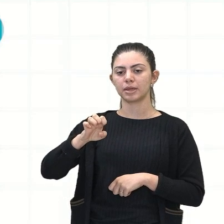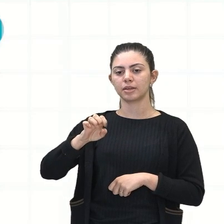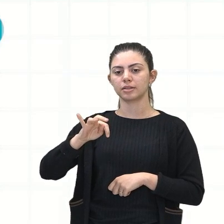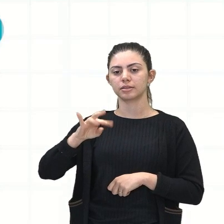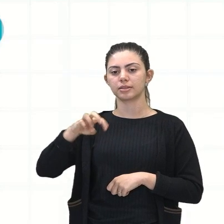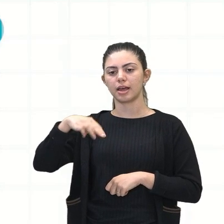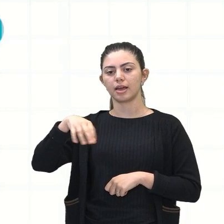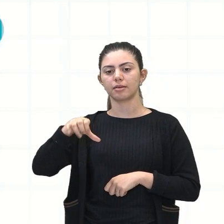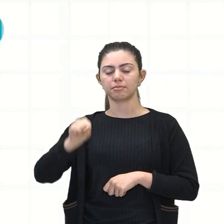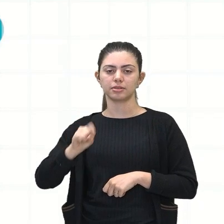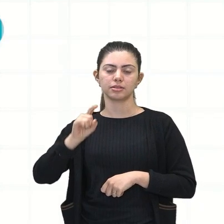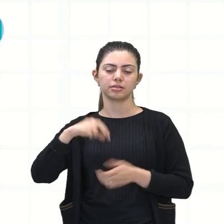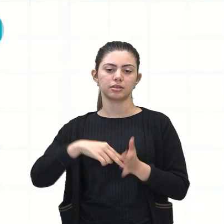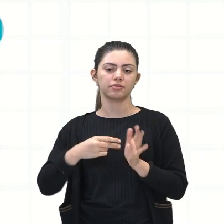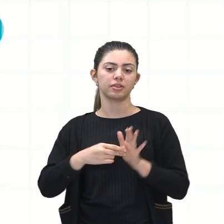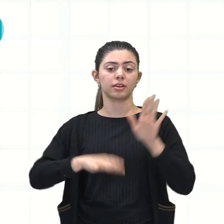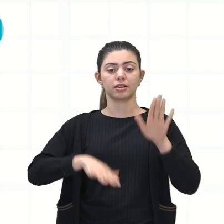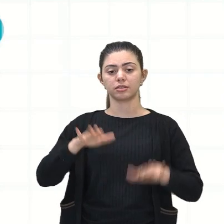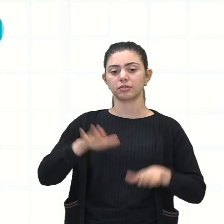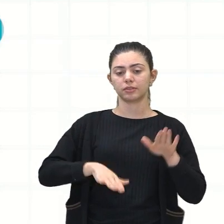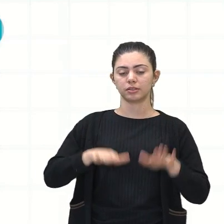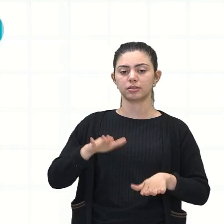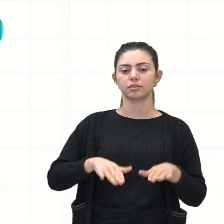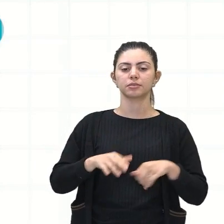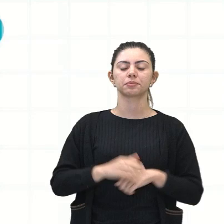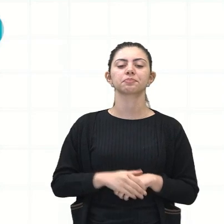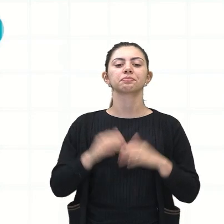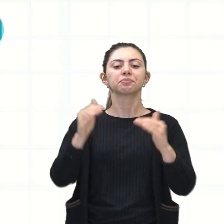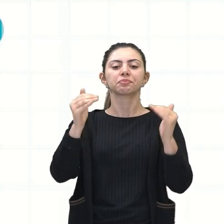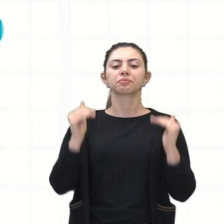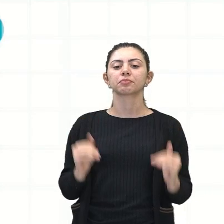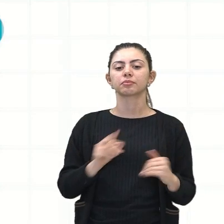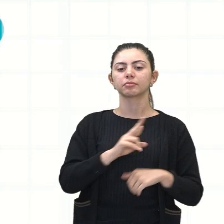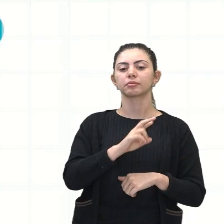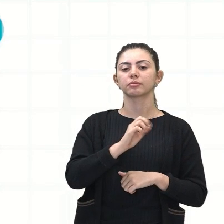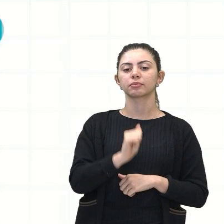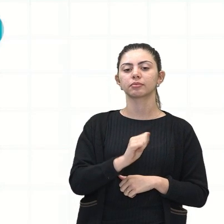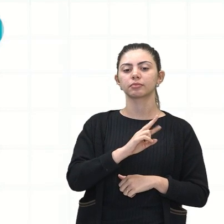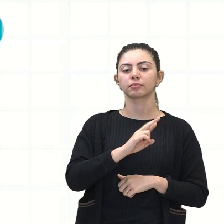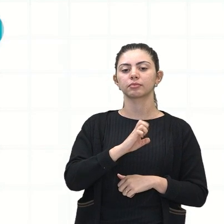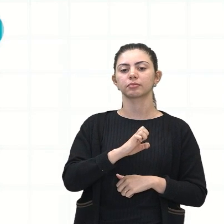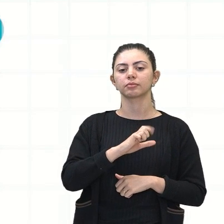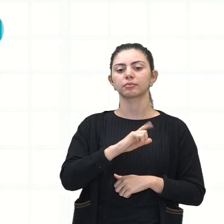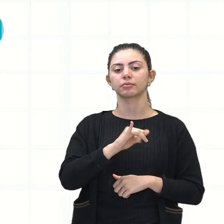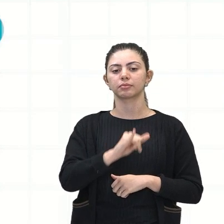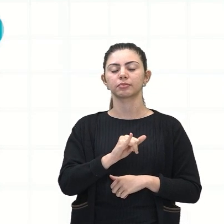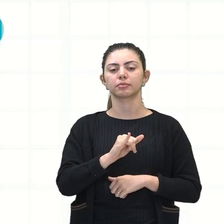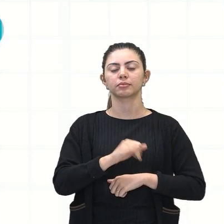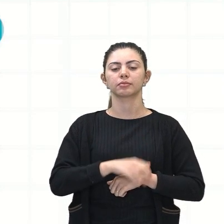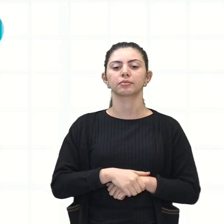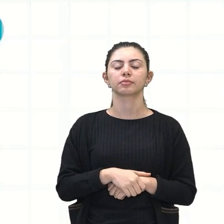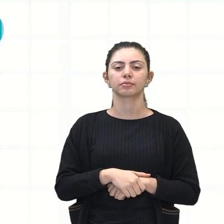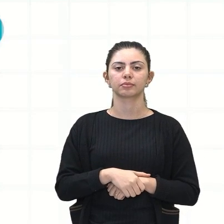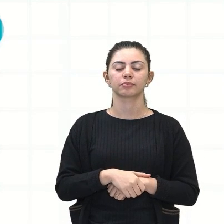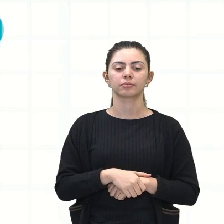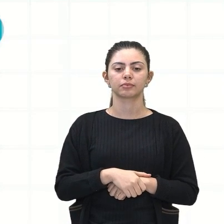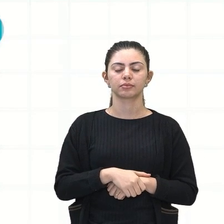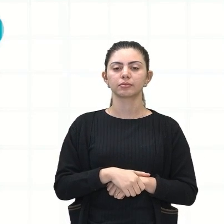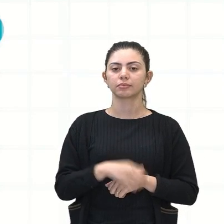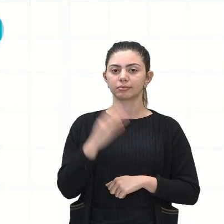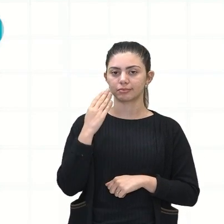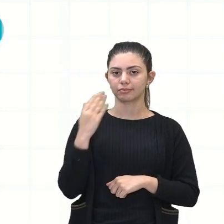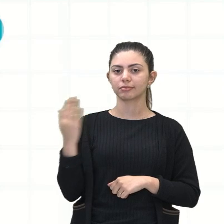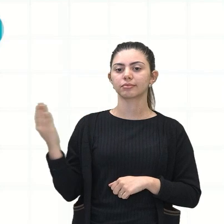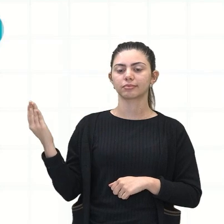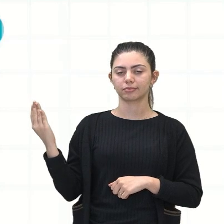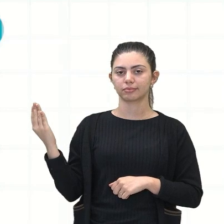quando, sometimes. E a gente tem aqui o rarely, rarely, rarely.